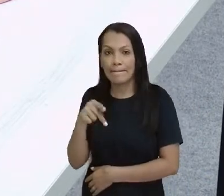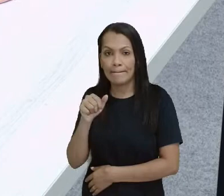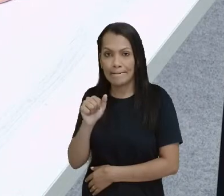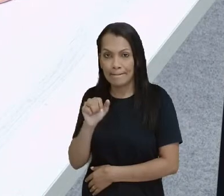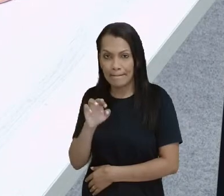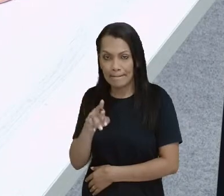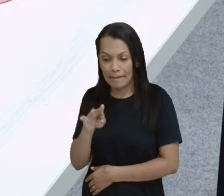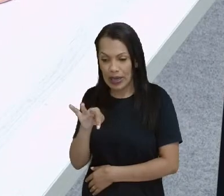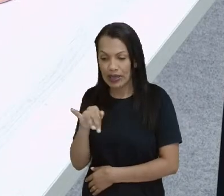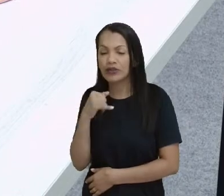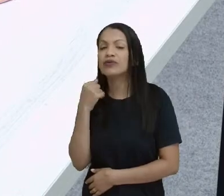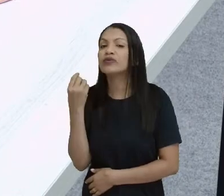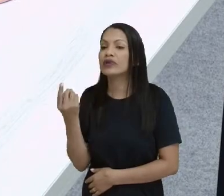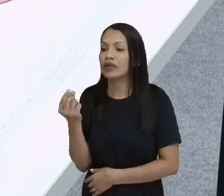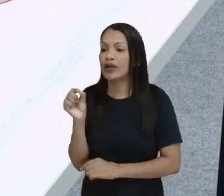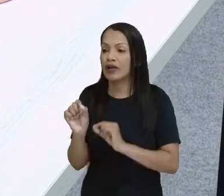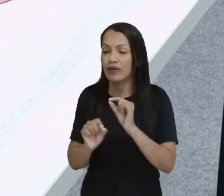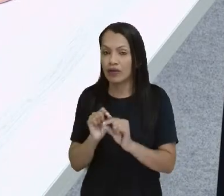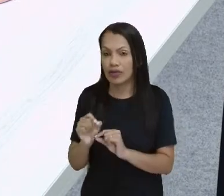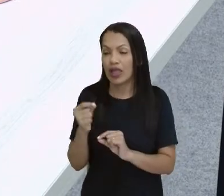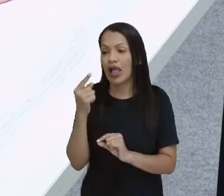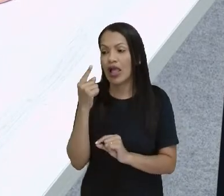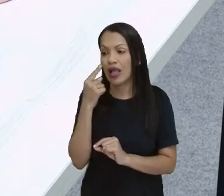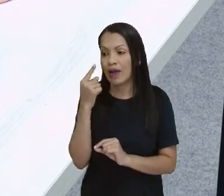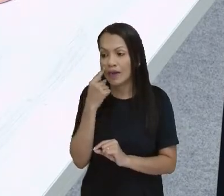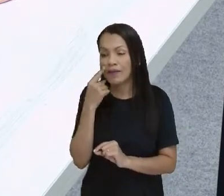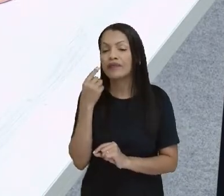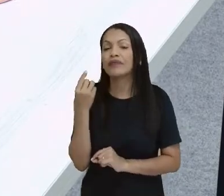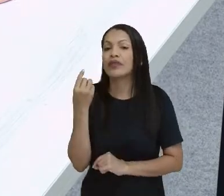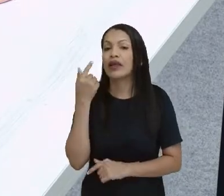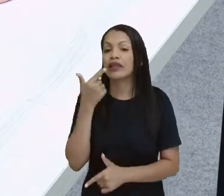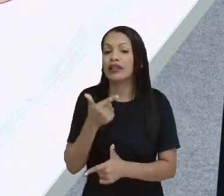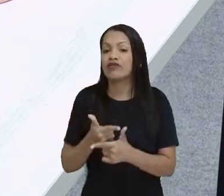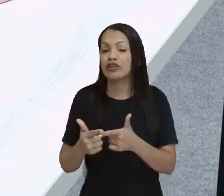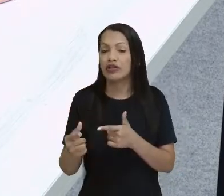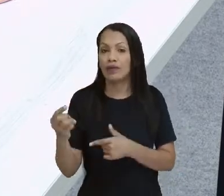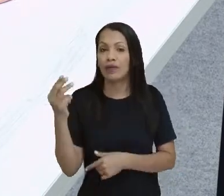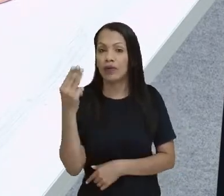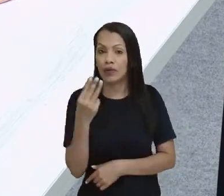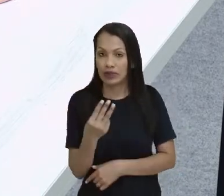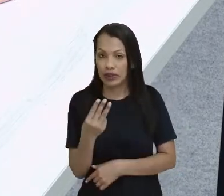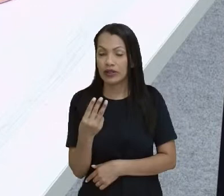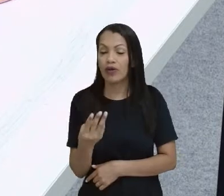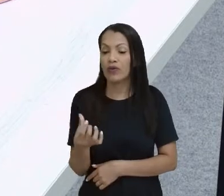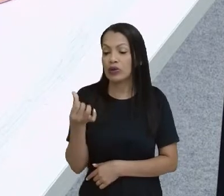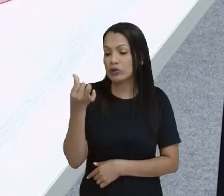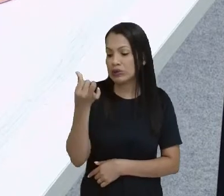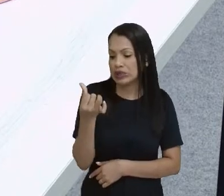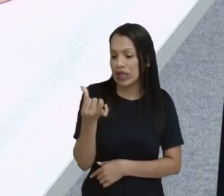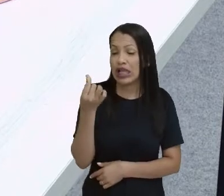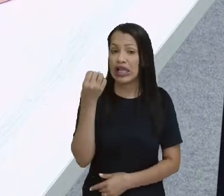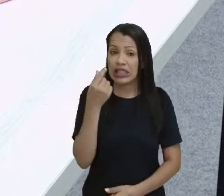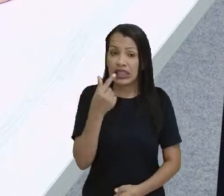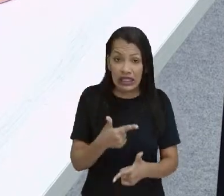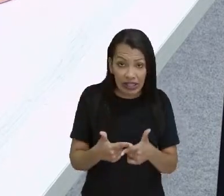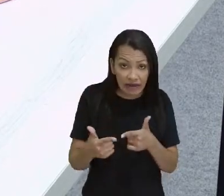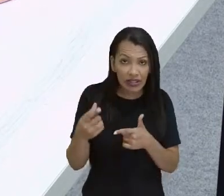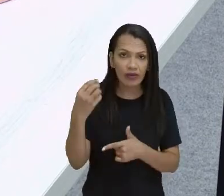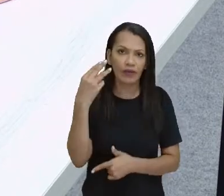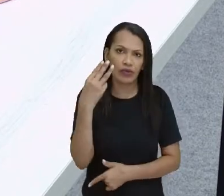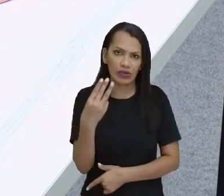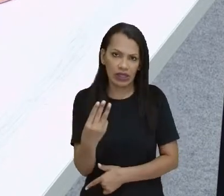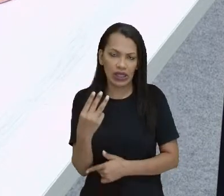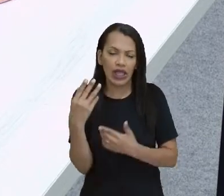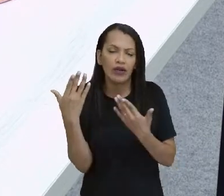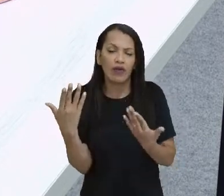pizza e dividindo por 3. É. Então, cada uma fica com 2 fatias. Isso, e aí tem que ser igual para todo mundo,